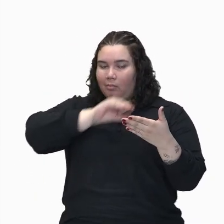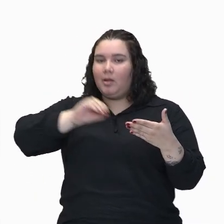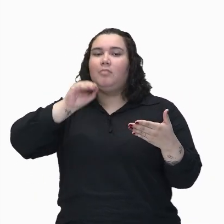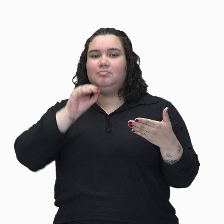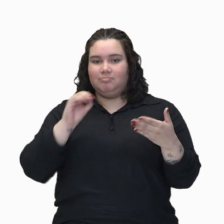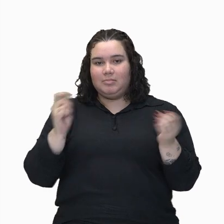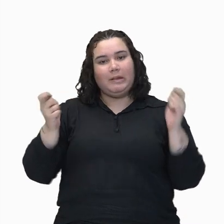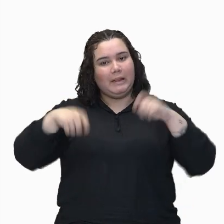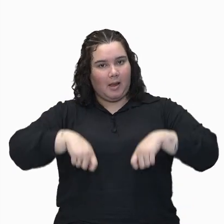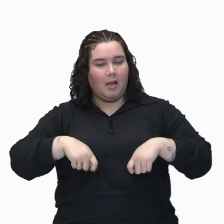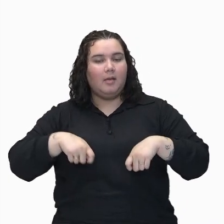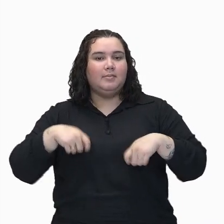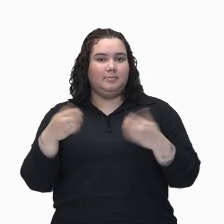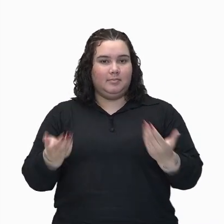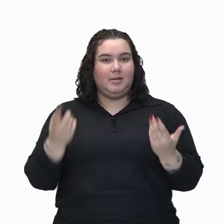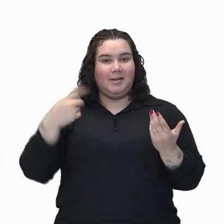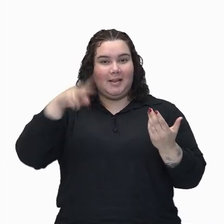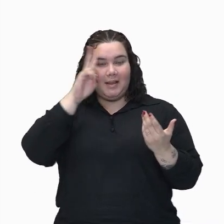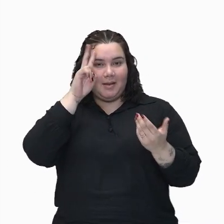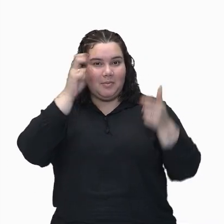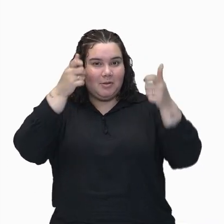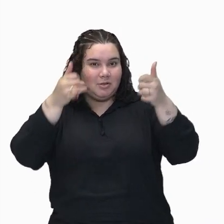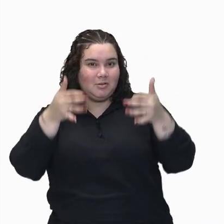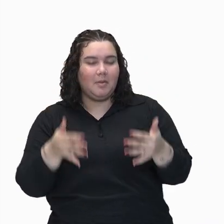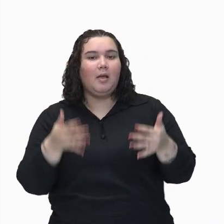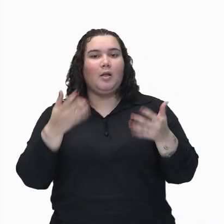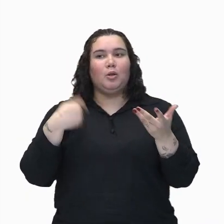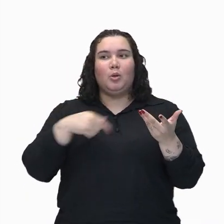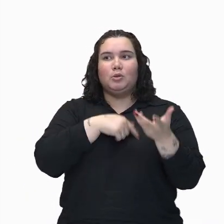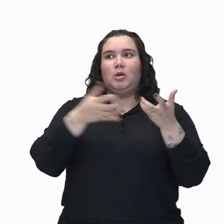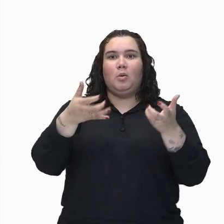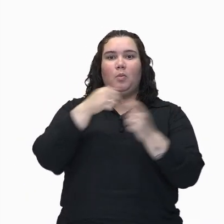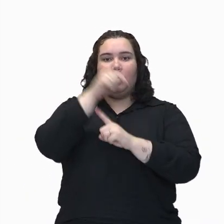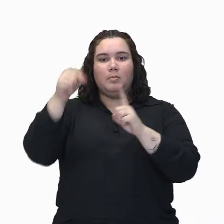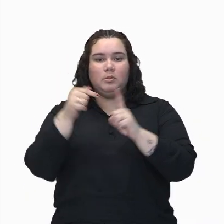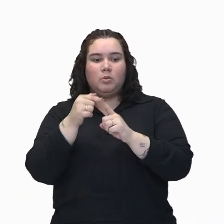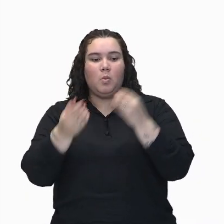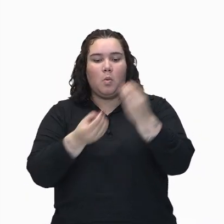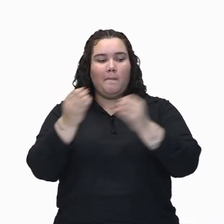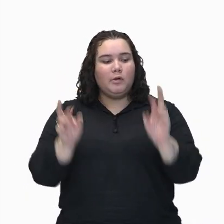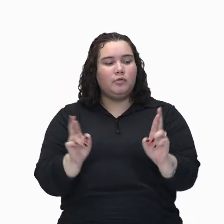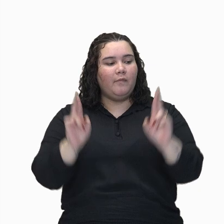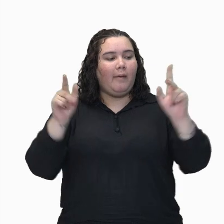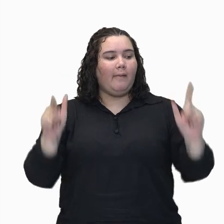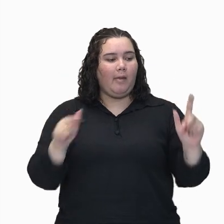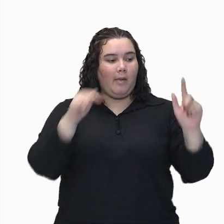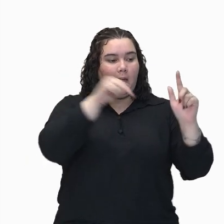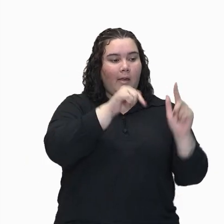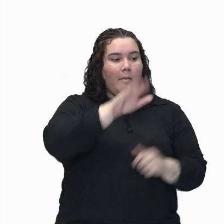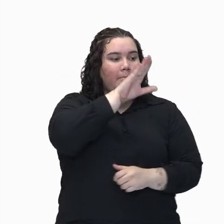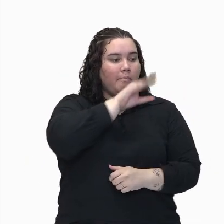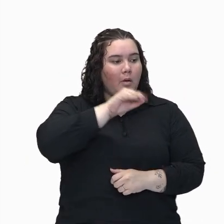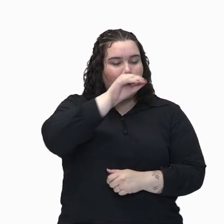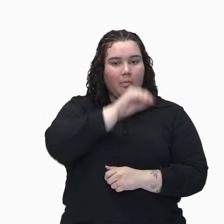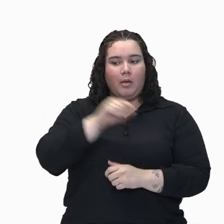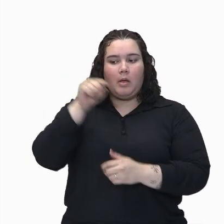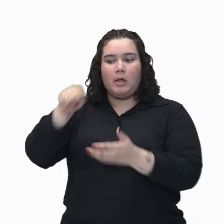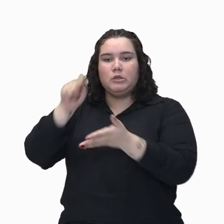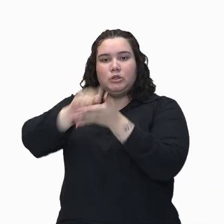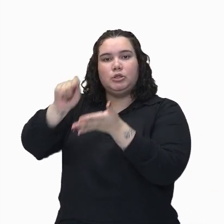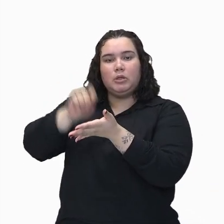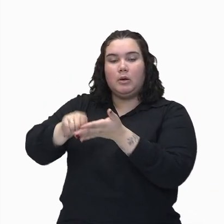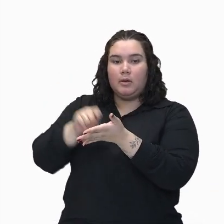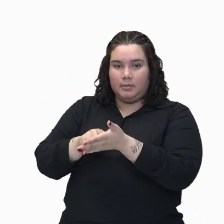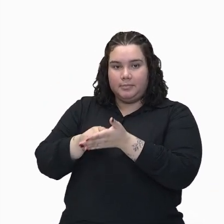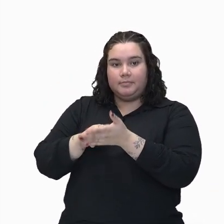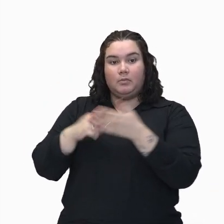estávamos falando quando a gente buscava tratar sobre essa diferenciação, né? Então, num formato de podcast, por exemplo, a gente tem